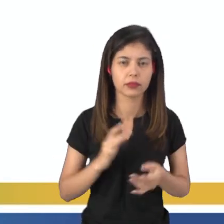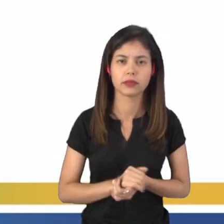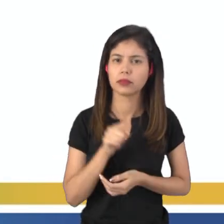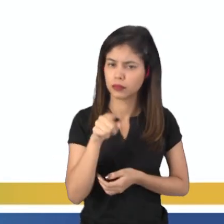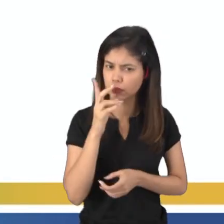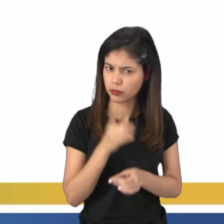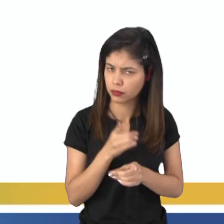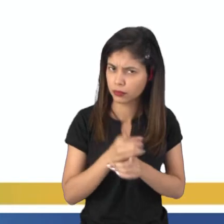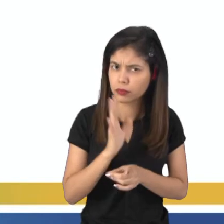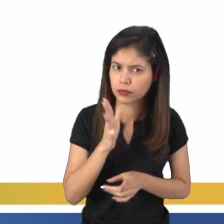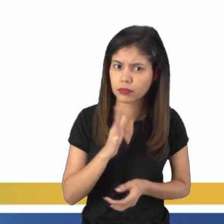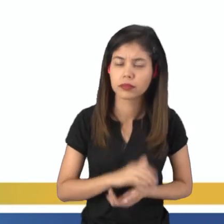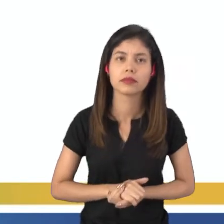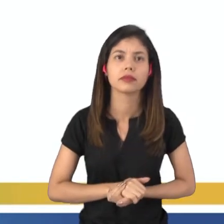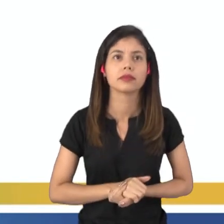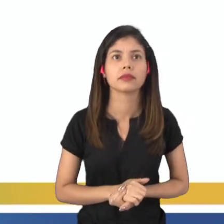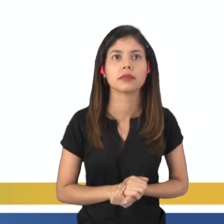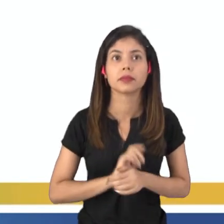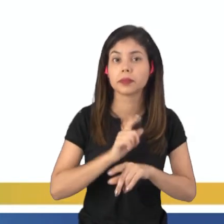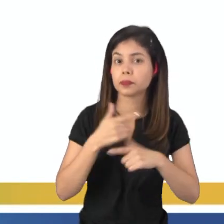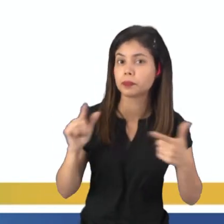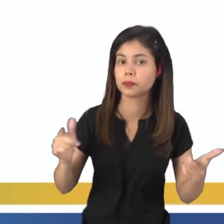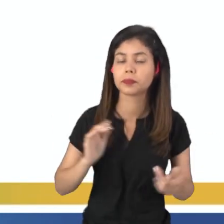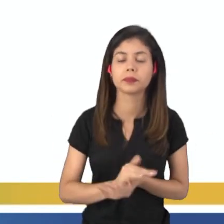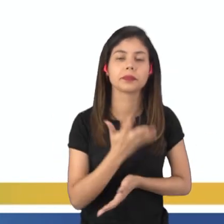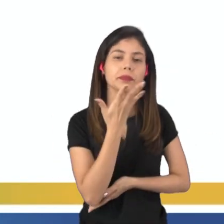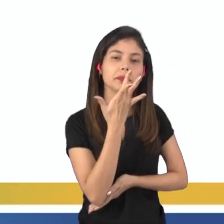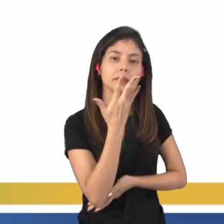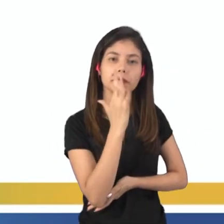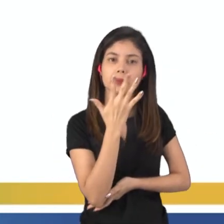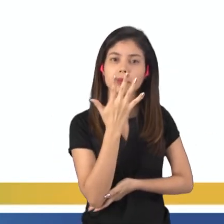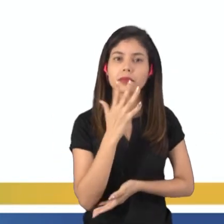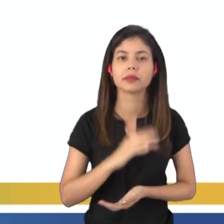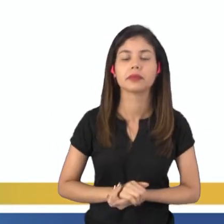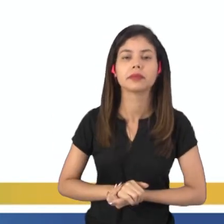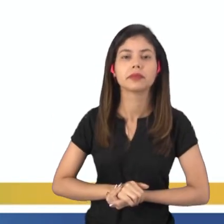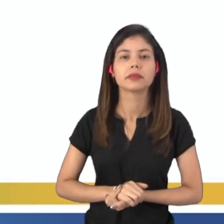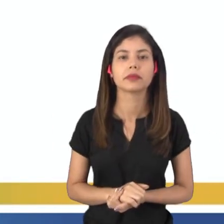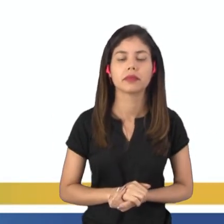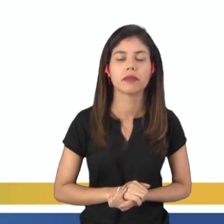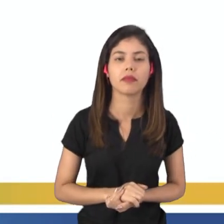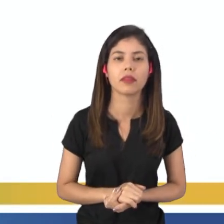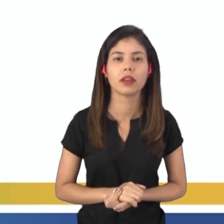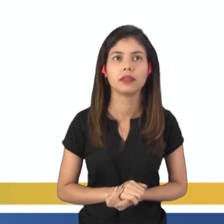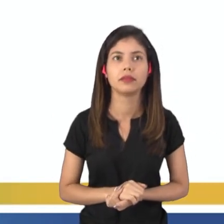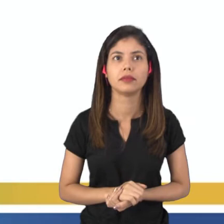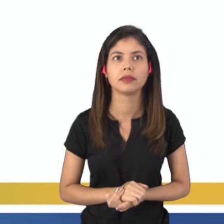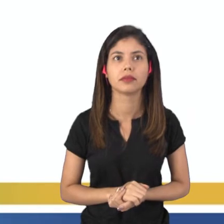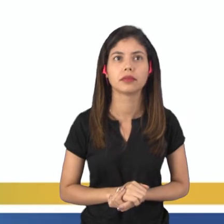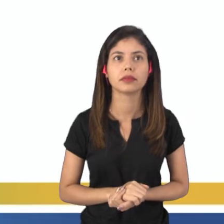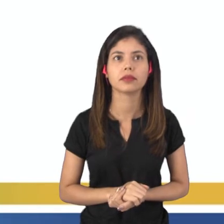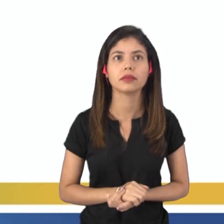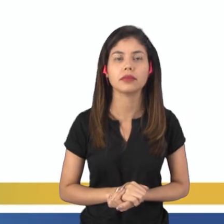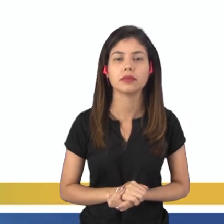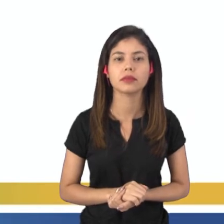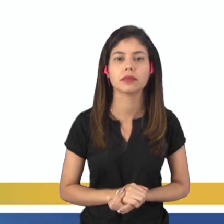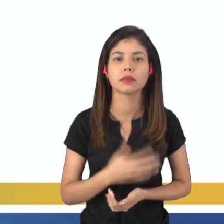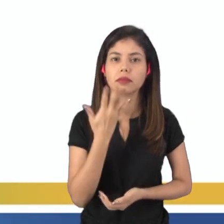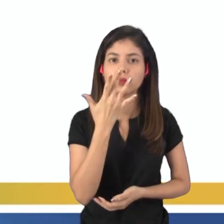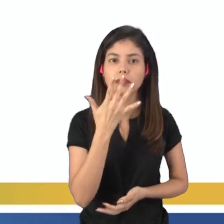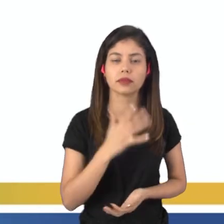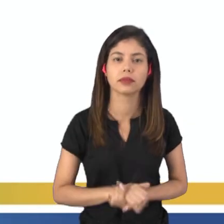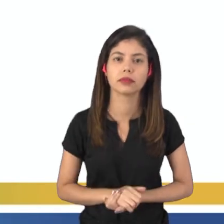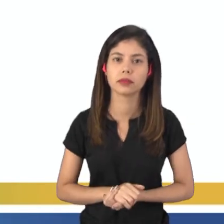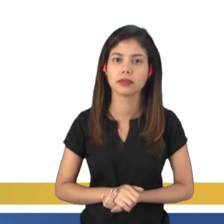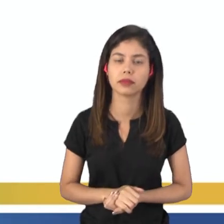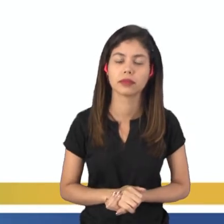identificar? Então, muito bem. O maior número de vendas, o mês que teve o maior número de vendas foi o mês de fevereiro, né?